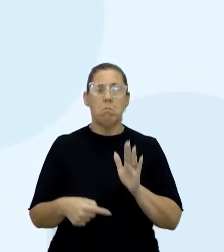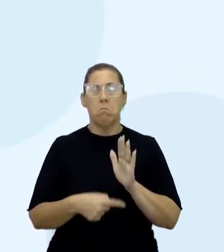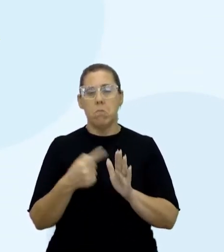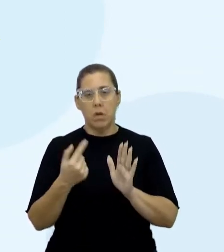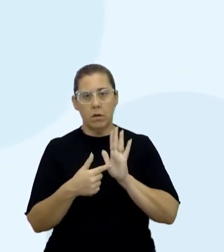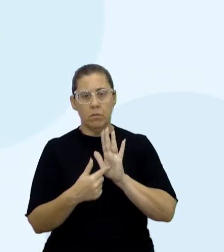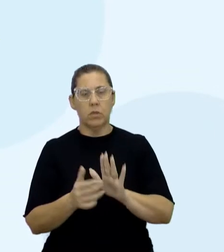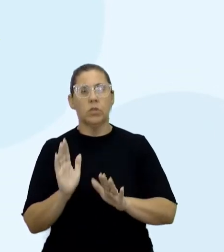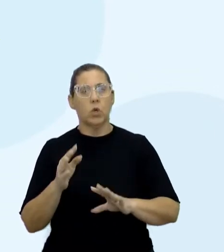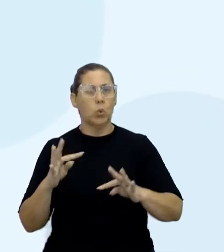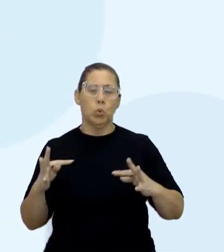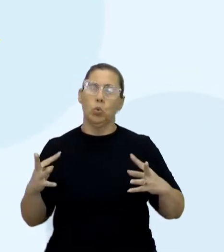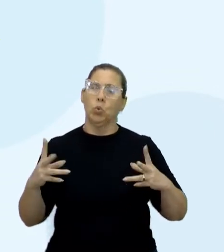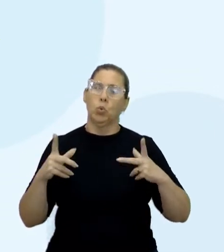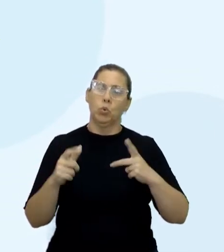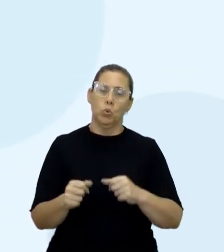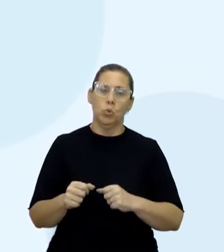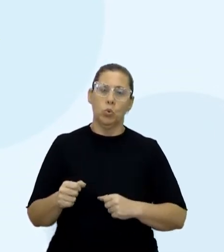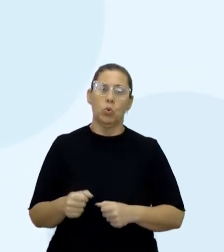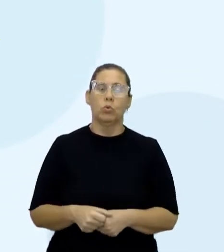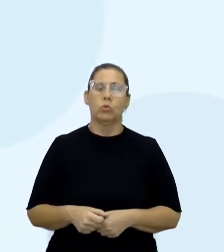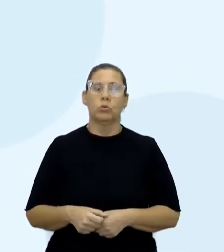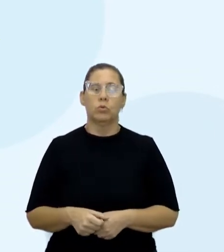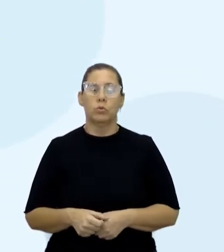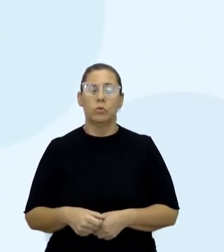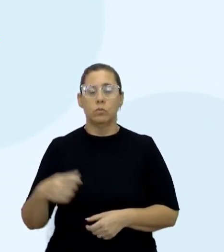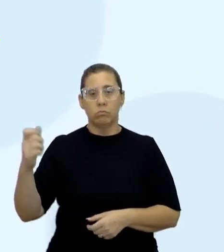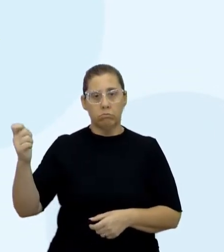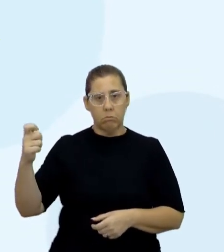você, que todo raio incidente,